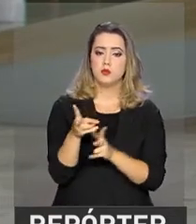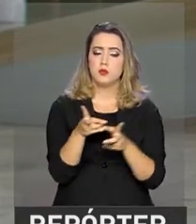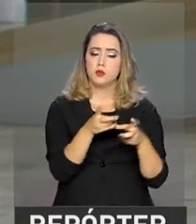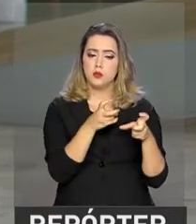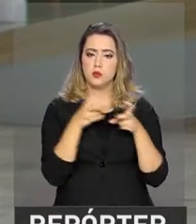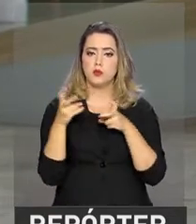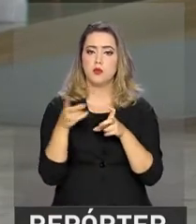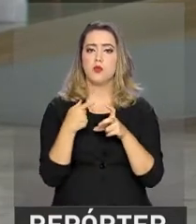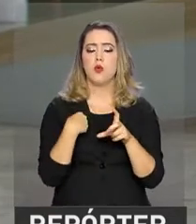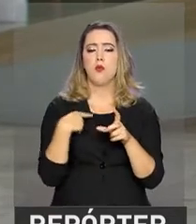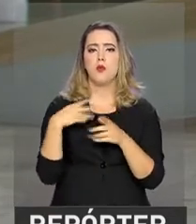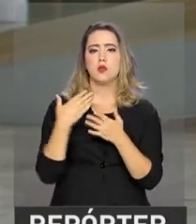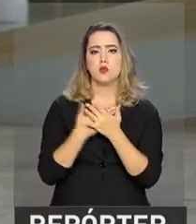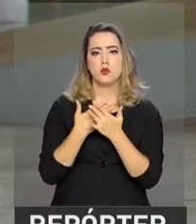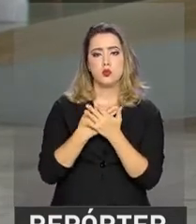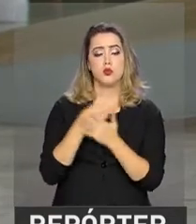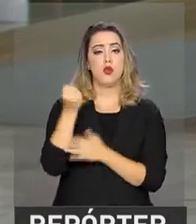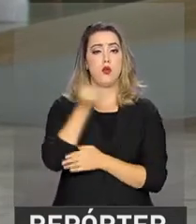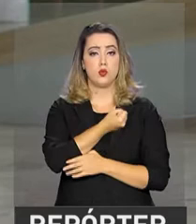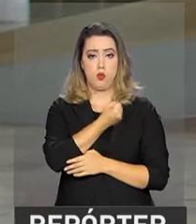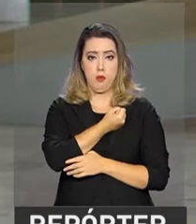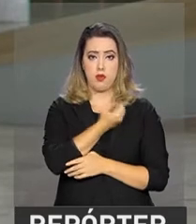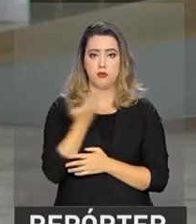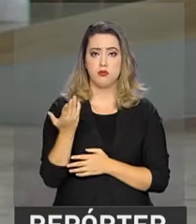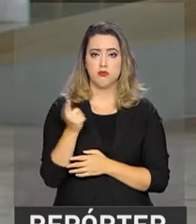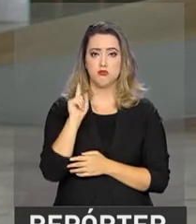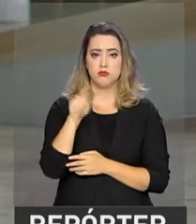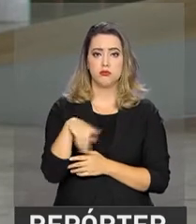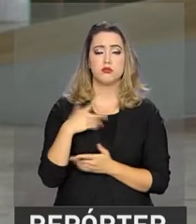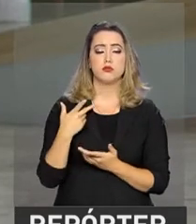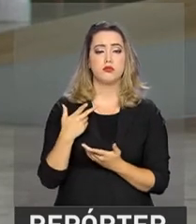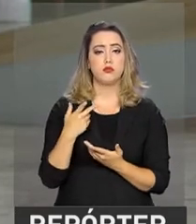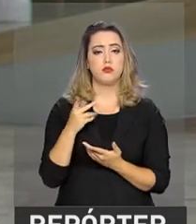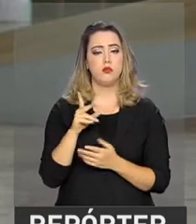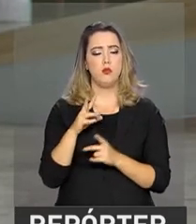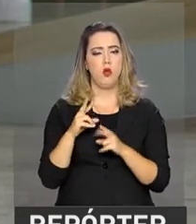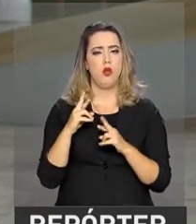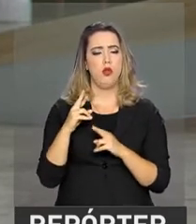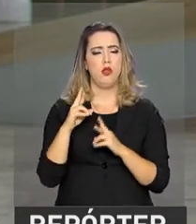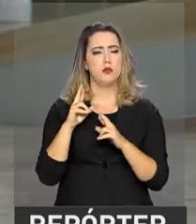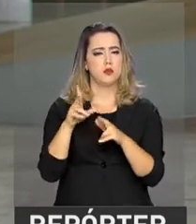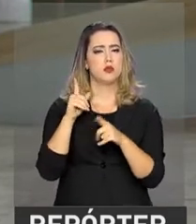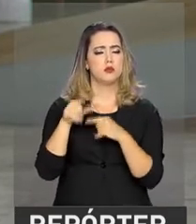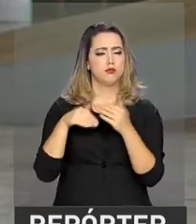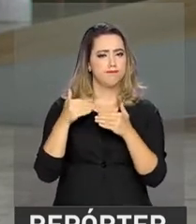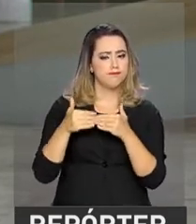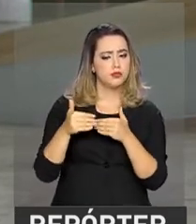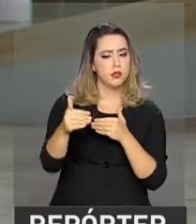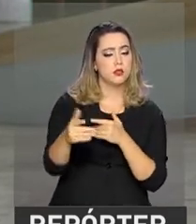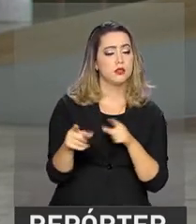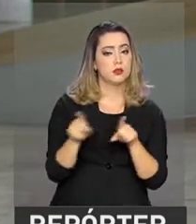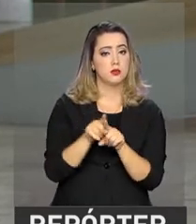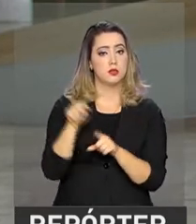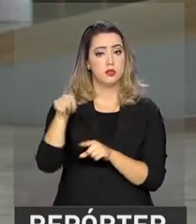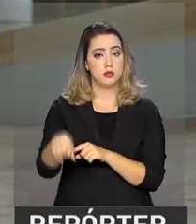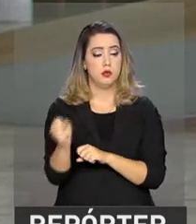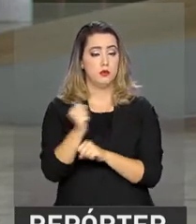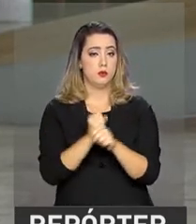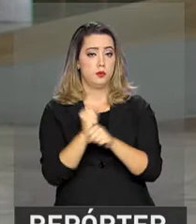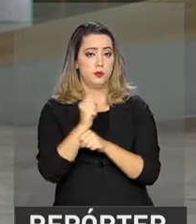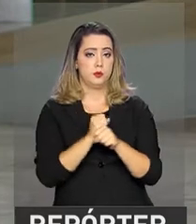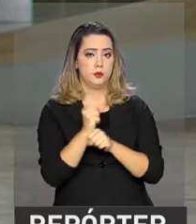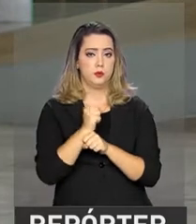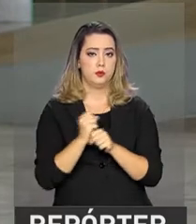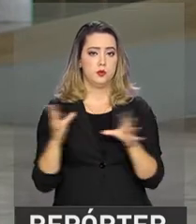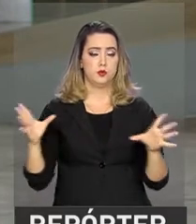desses números a previsão do ministério da indústria comércio exterior e serviços é que em 2017